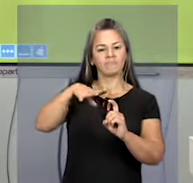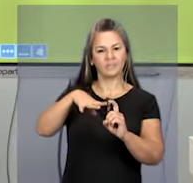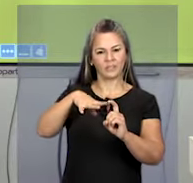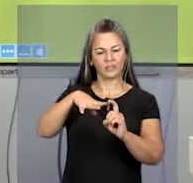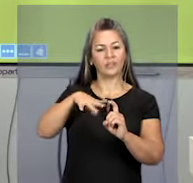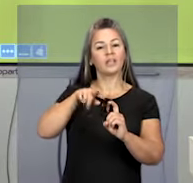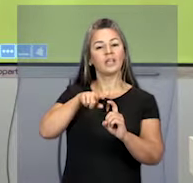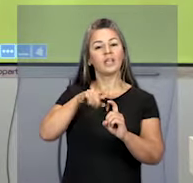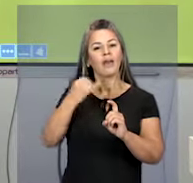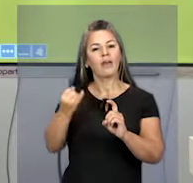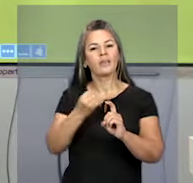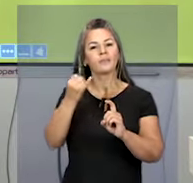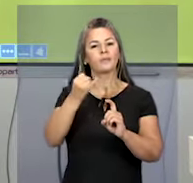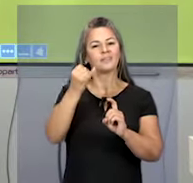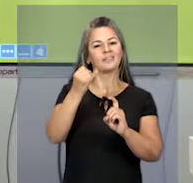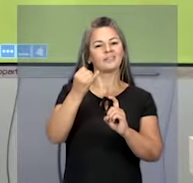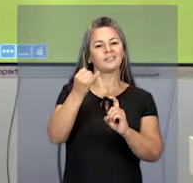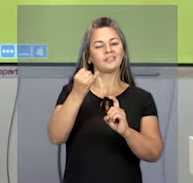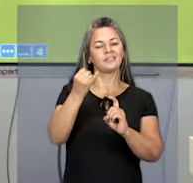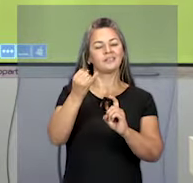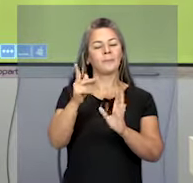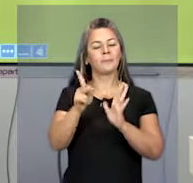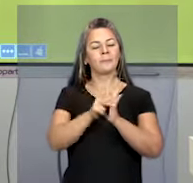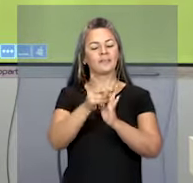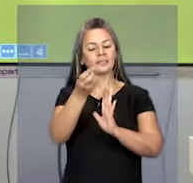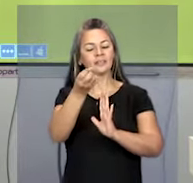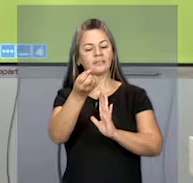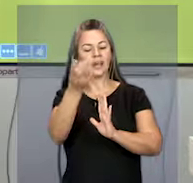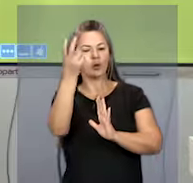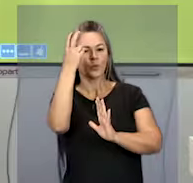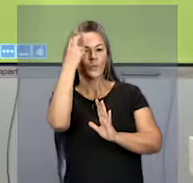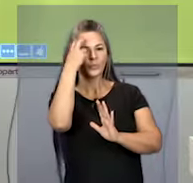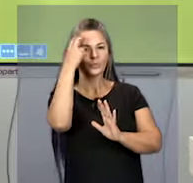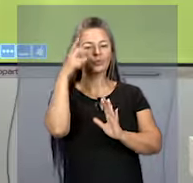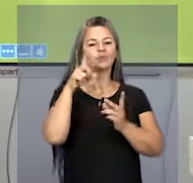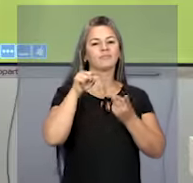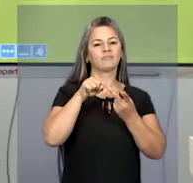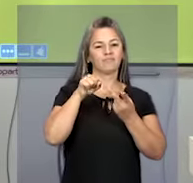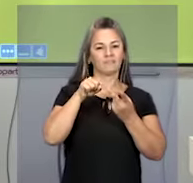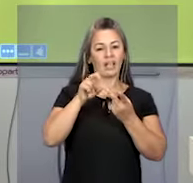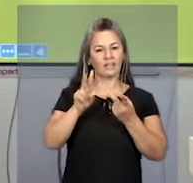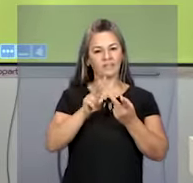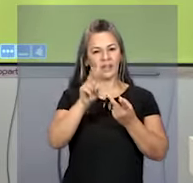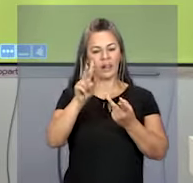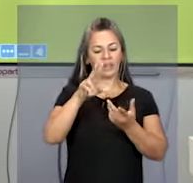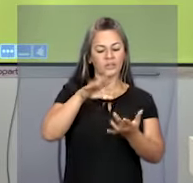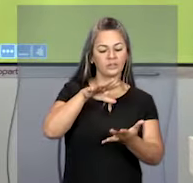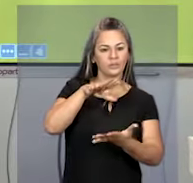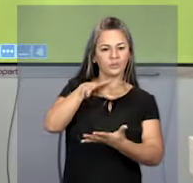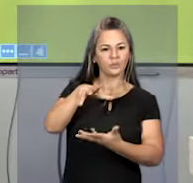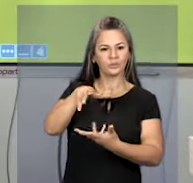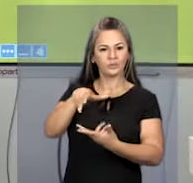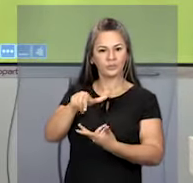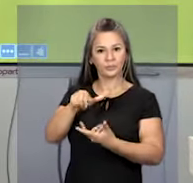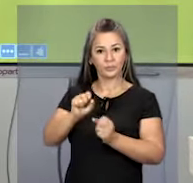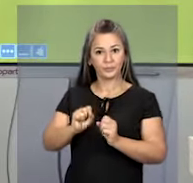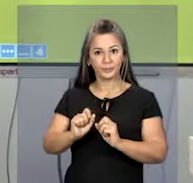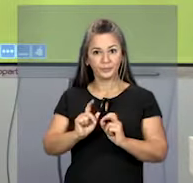são importantes para a cultura e para a explicação que as pessoas oferecem para o mundo, para a natureza e tudo